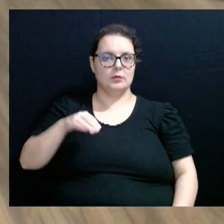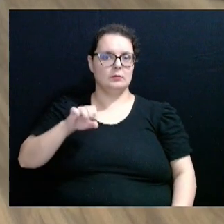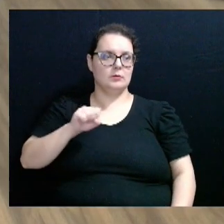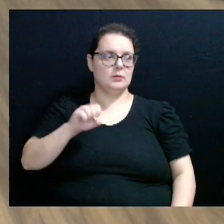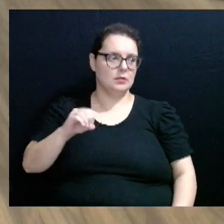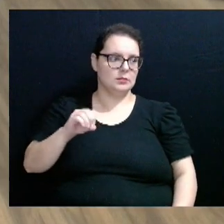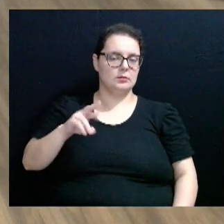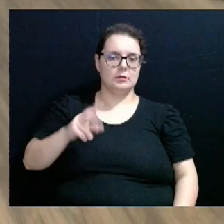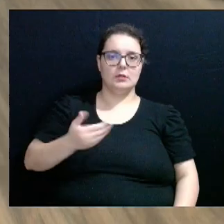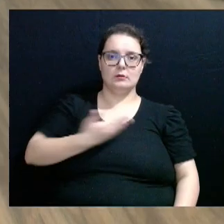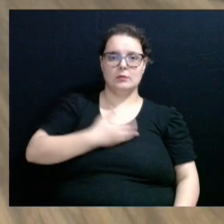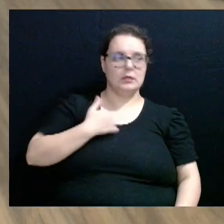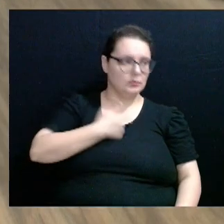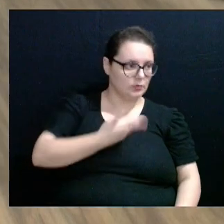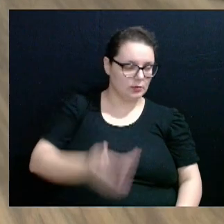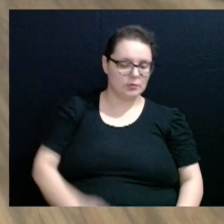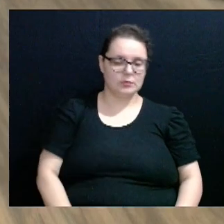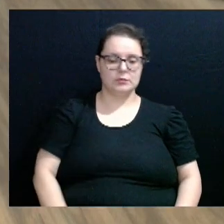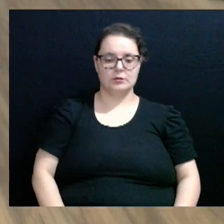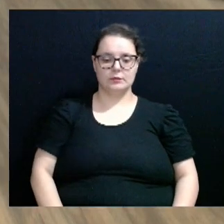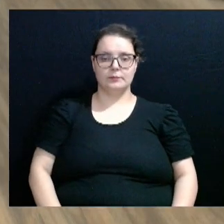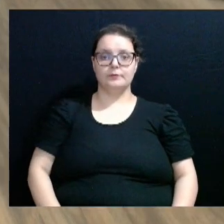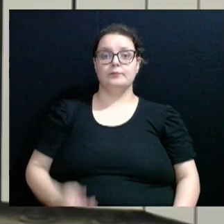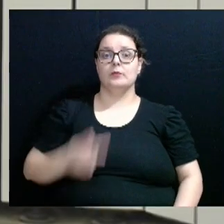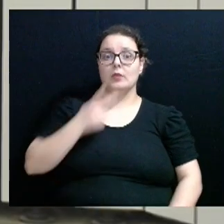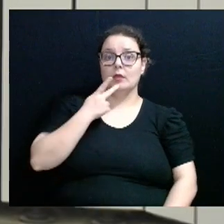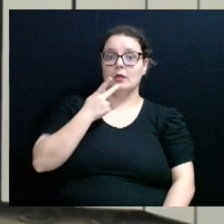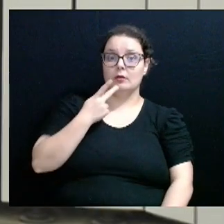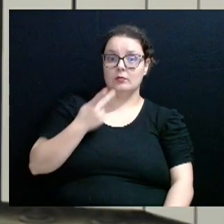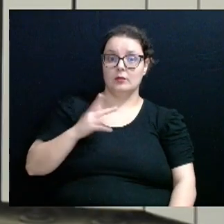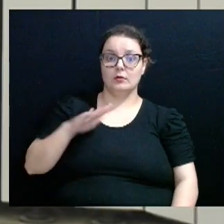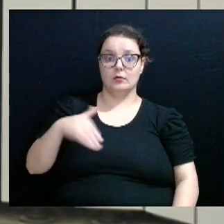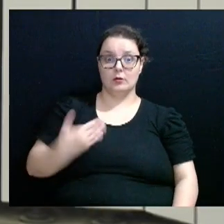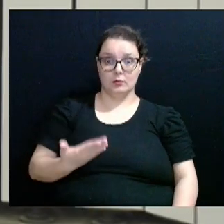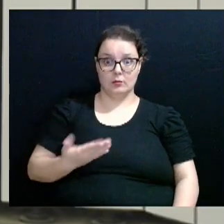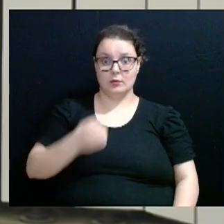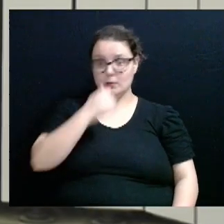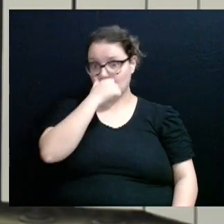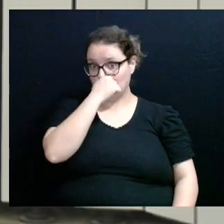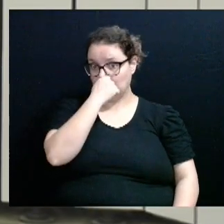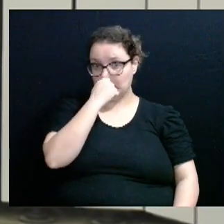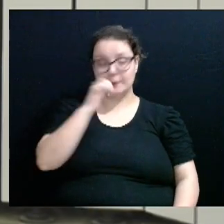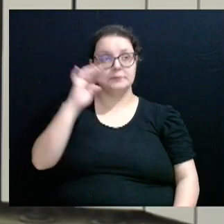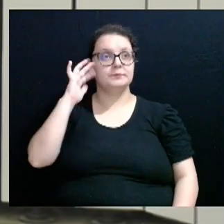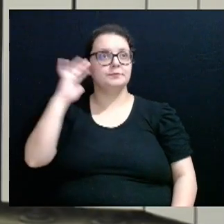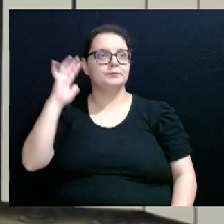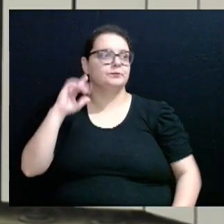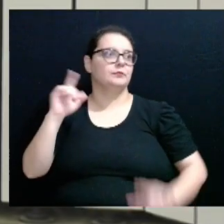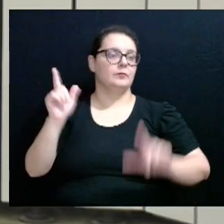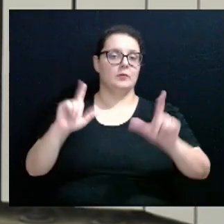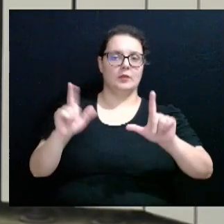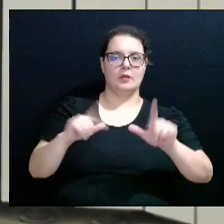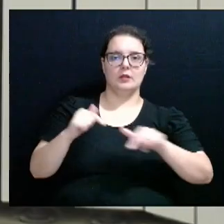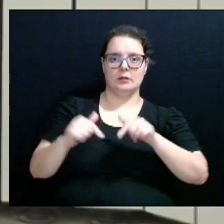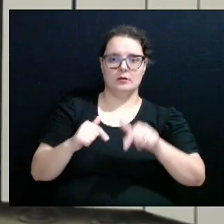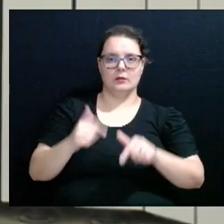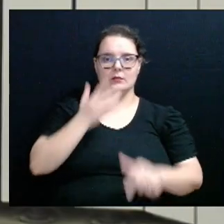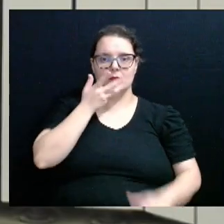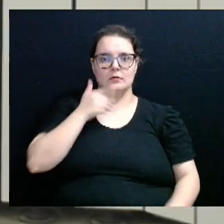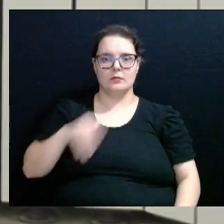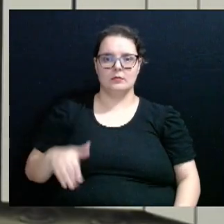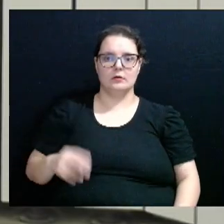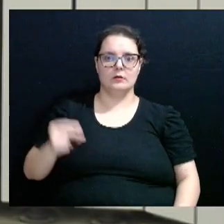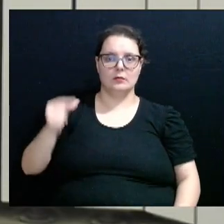e ela comentou que quando ela tinha esse sonho de trabalhar na TV, quando era criança, isso já faz um bom tempo que ela